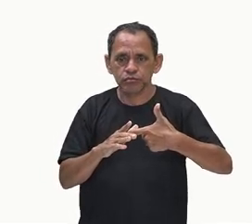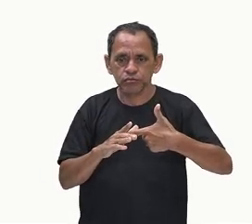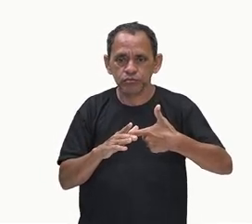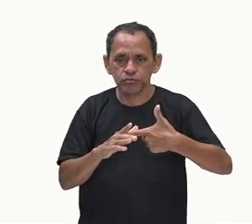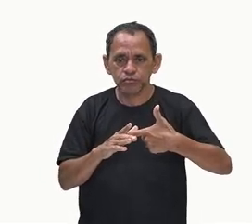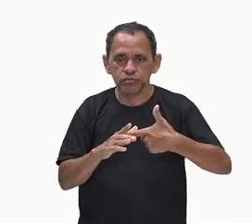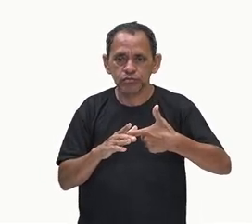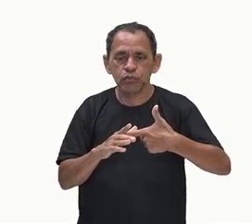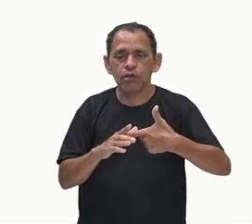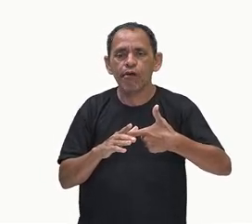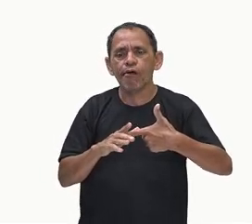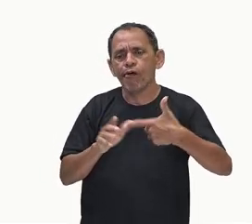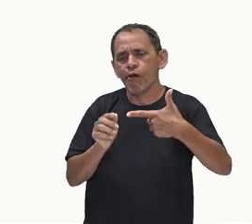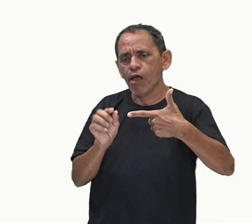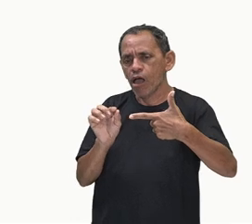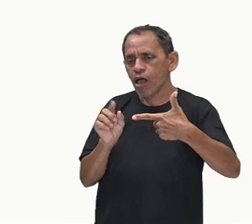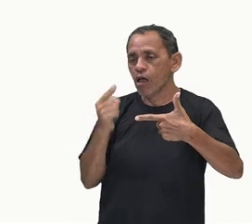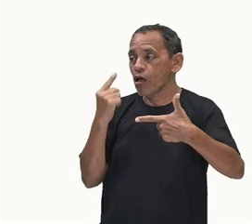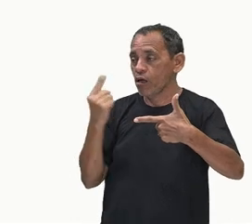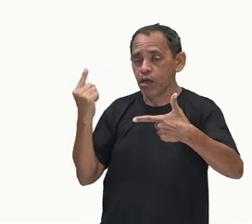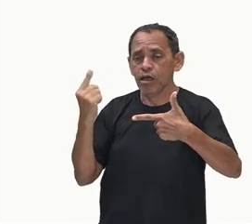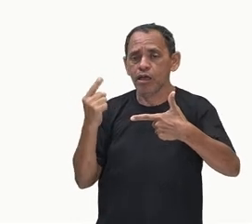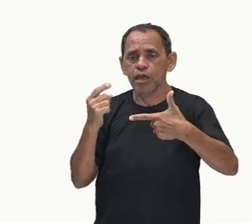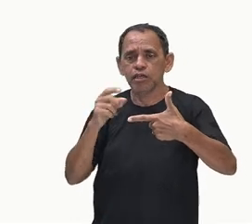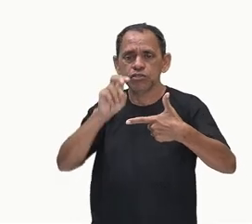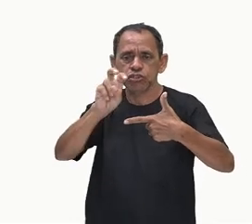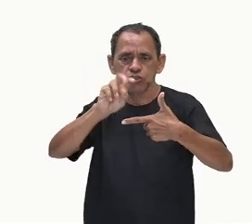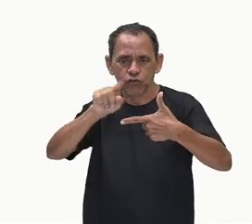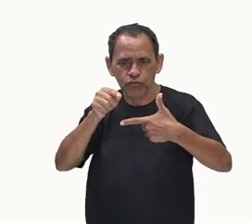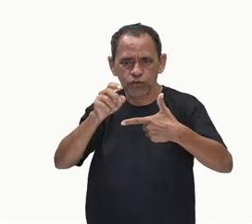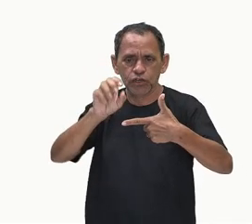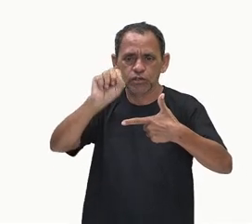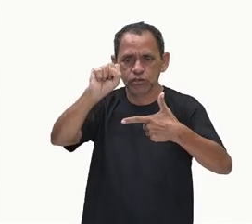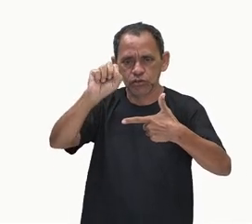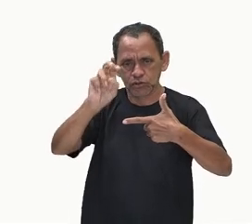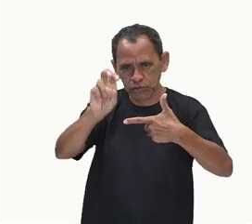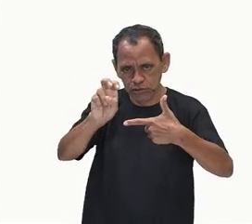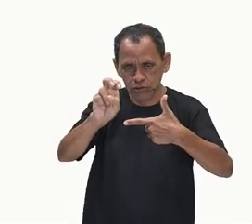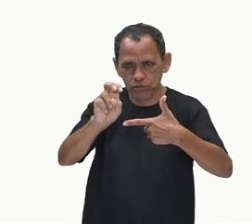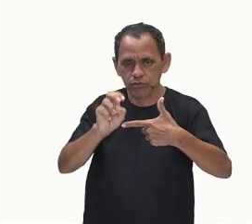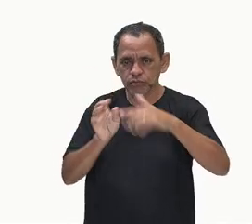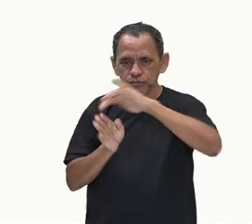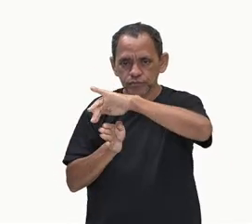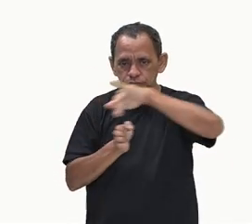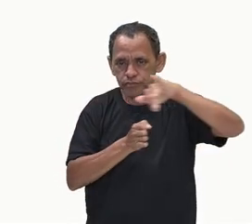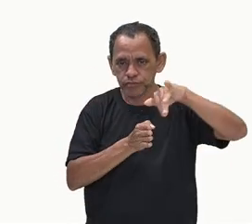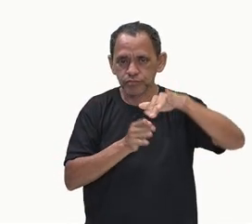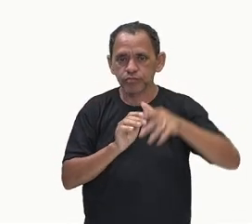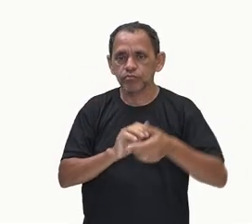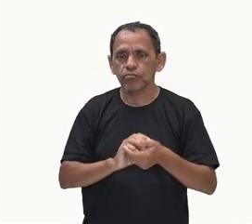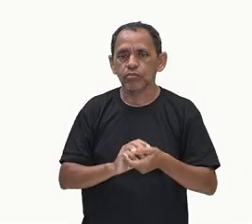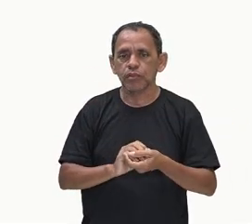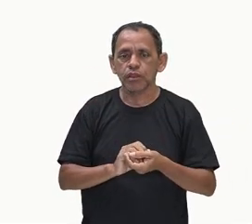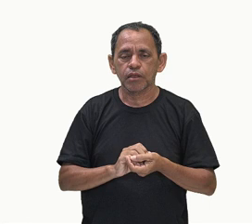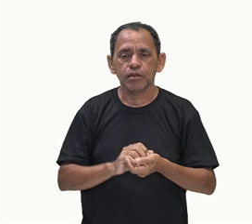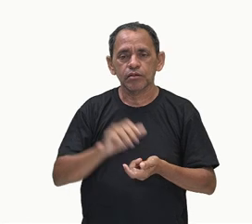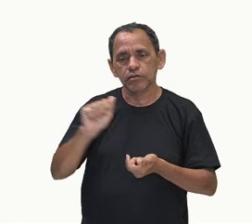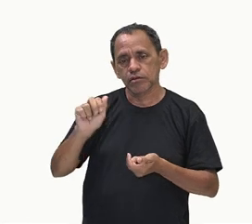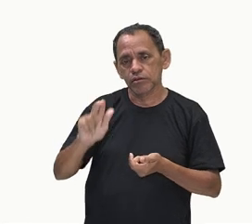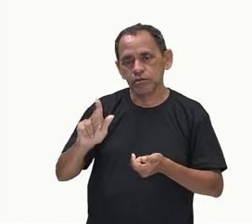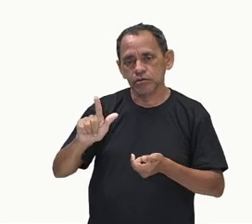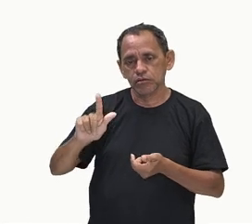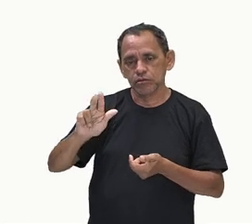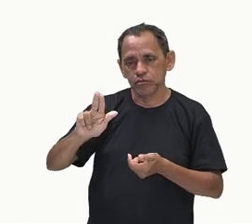5,85 certo agora vamos ver uma outra situação Augusto irá fazer o muro da sua